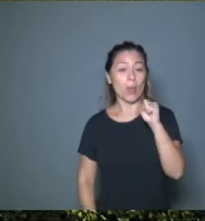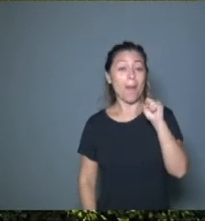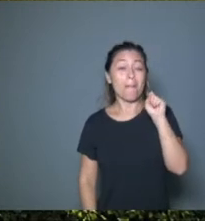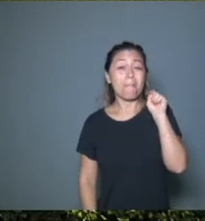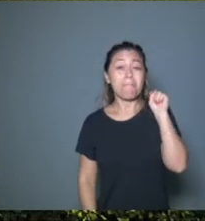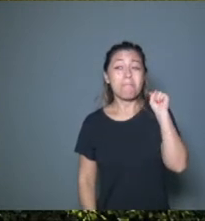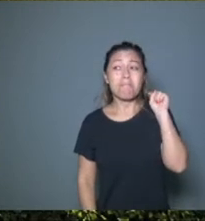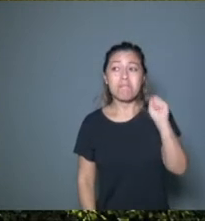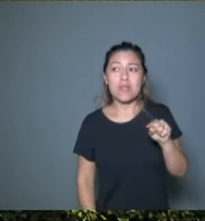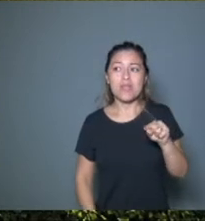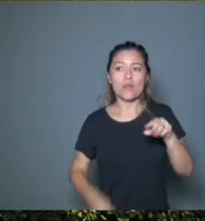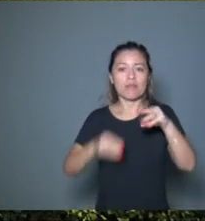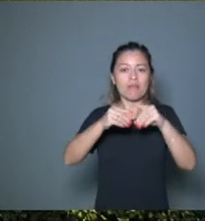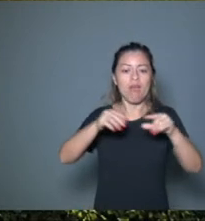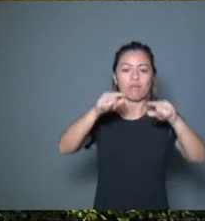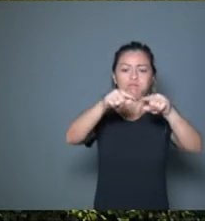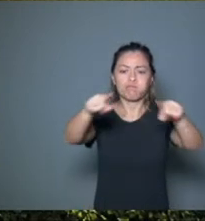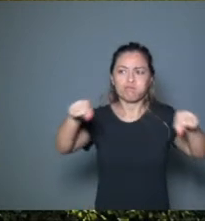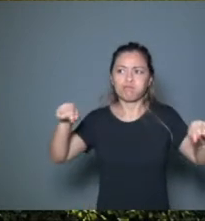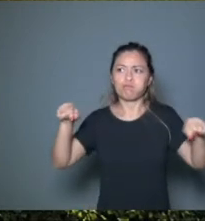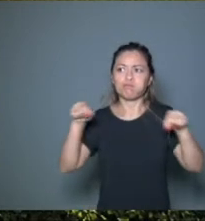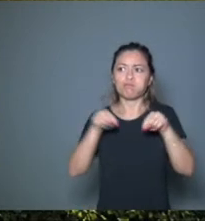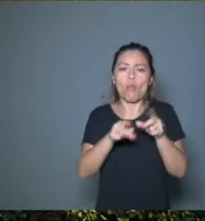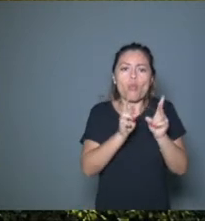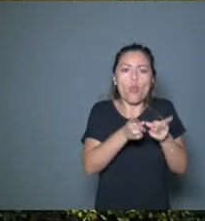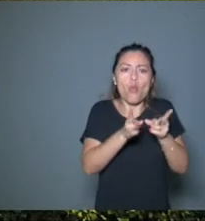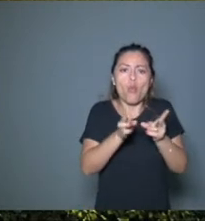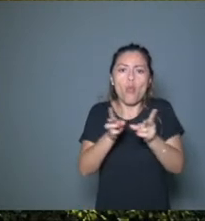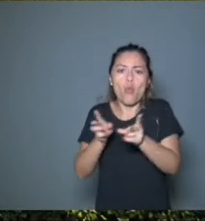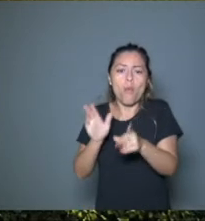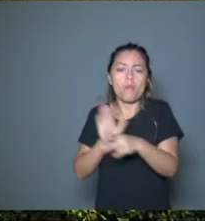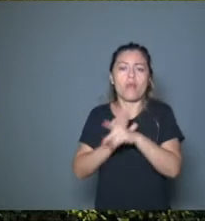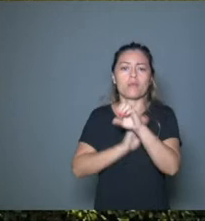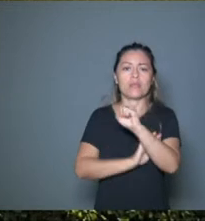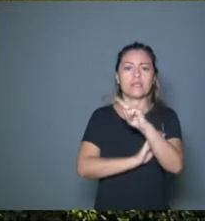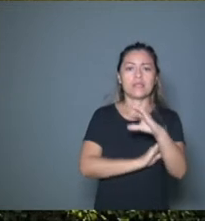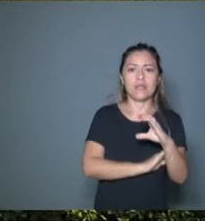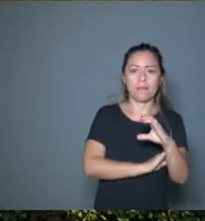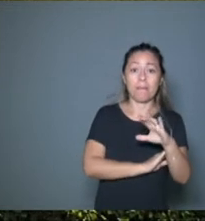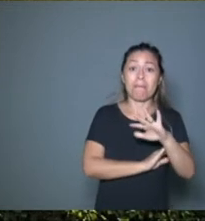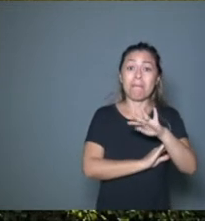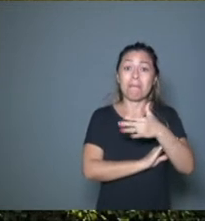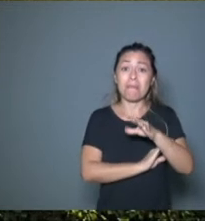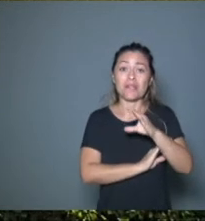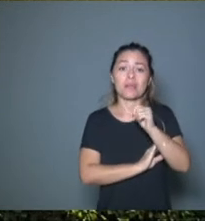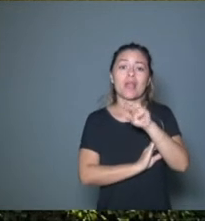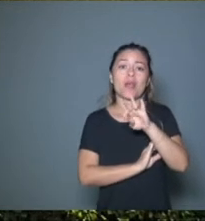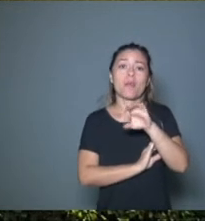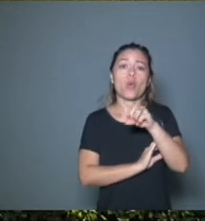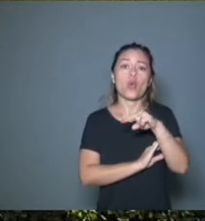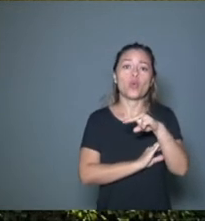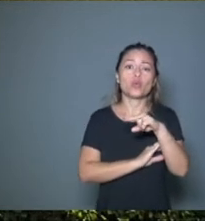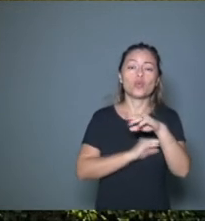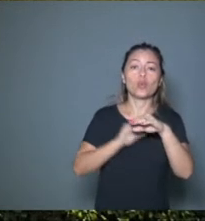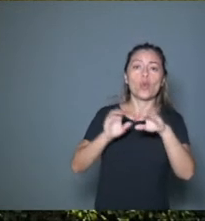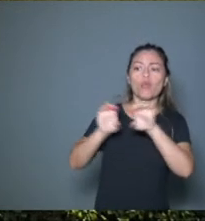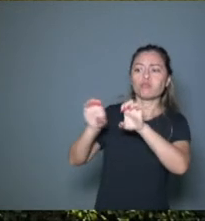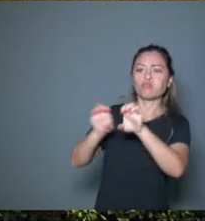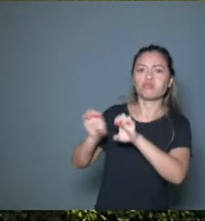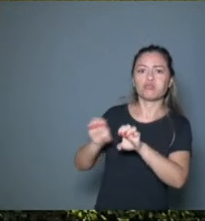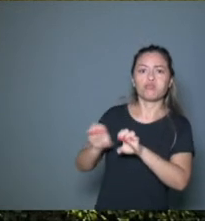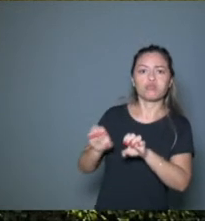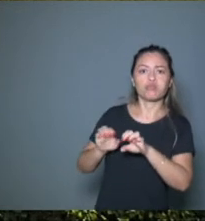na companhia, isso representa mais de 31 milhões de toneladas de carbono estocado sob a